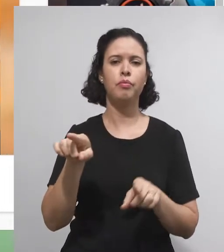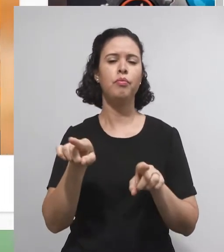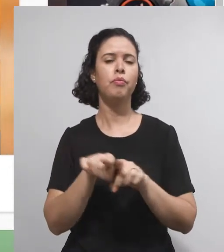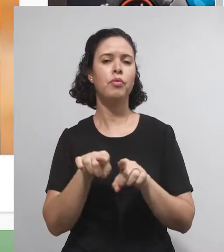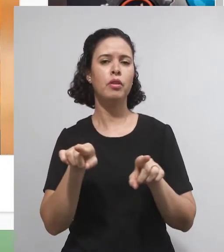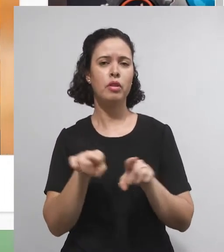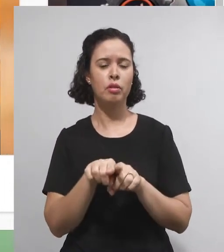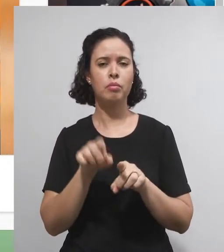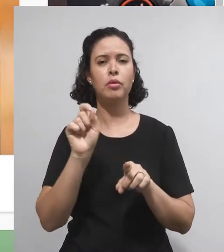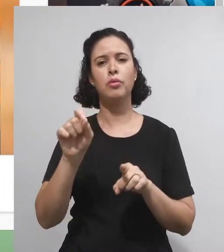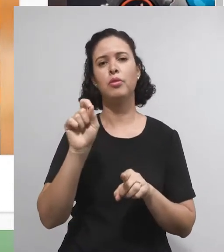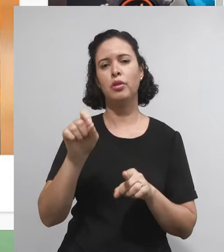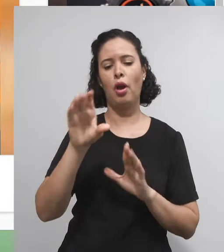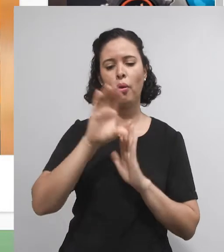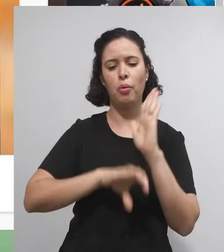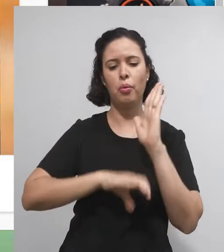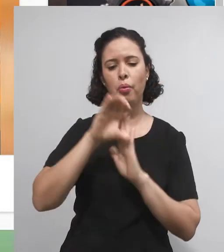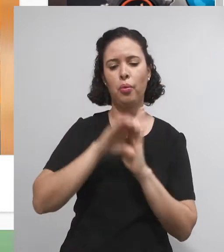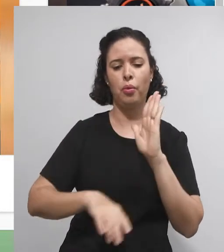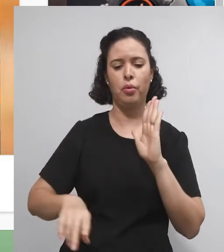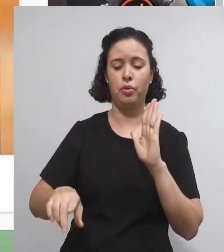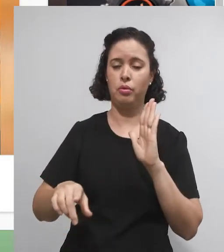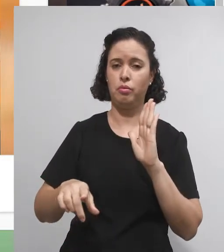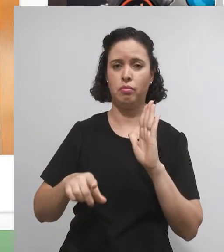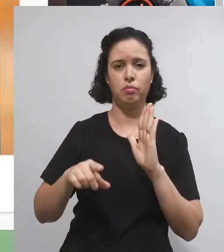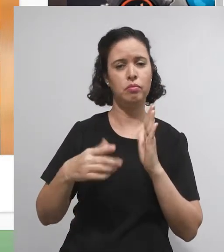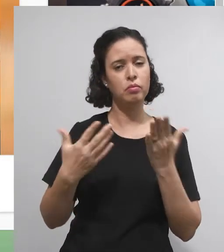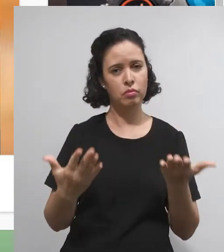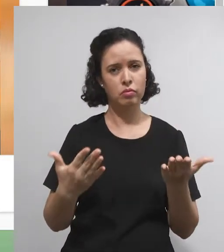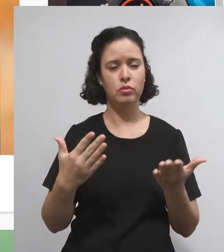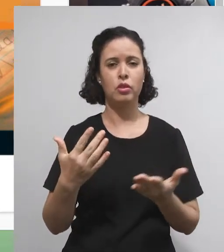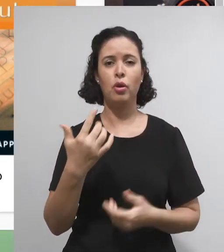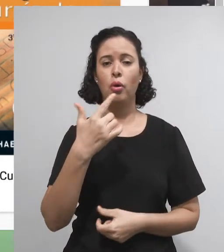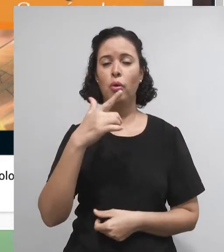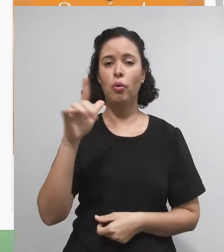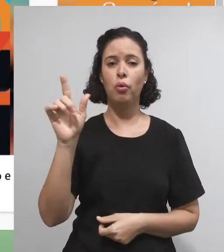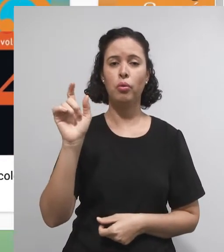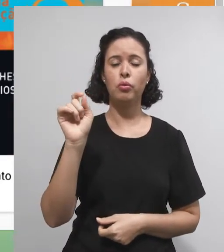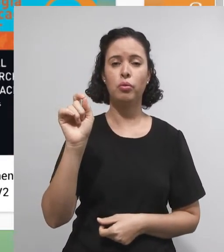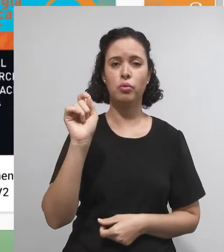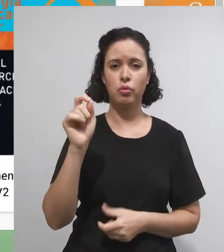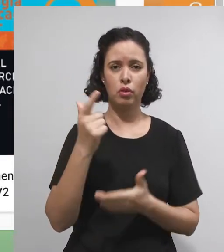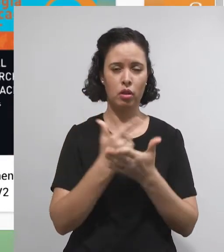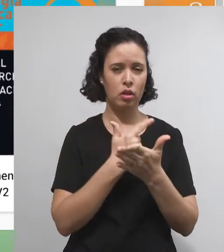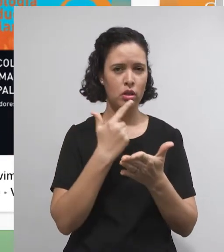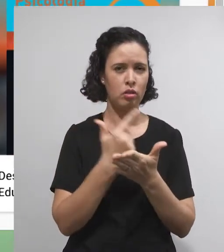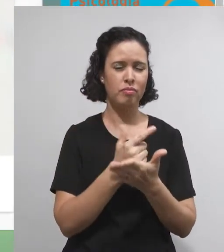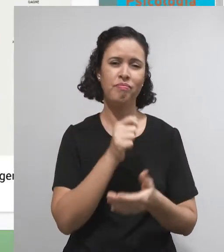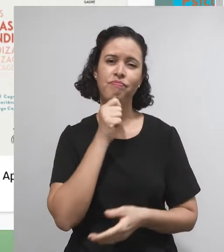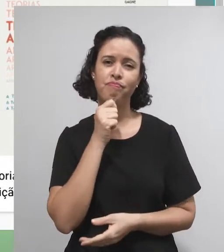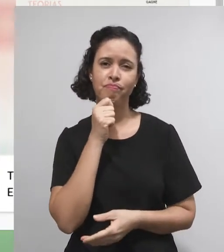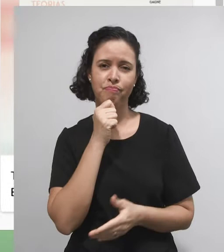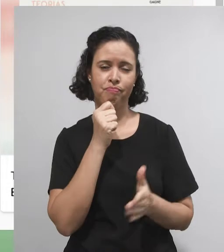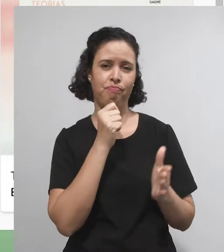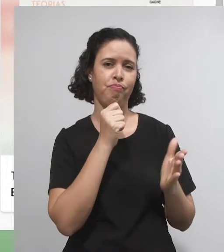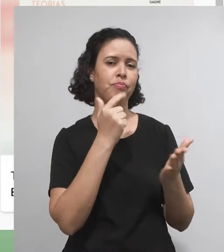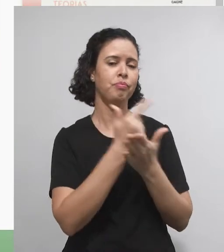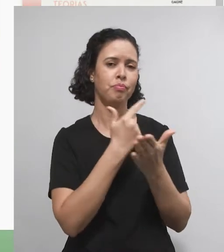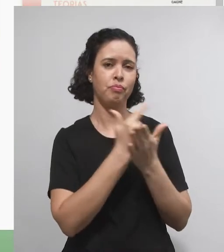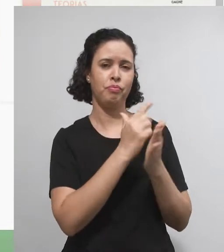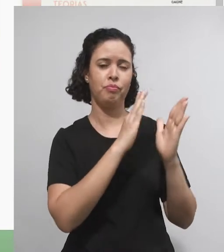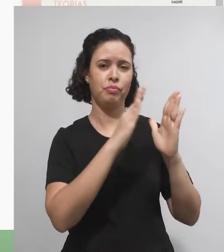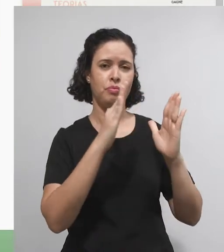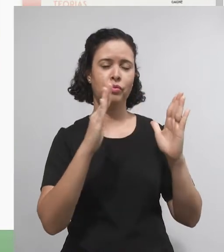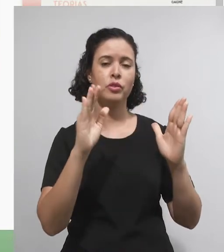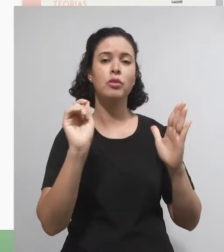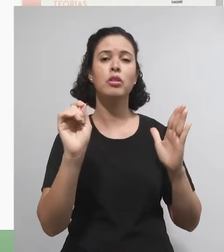Currículo, do Michael Apple, que é uma das grandes obras dele. Não está disponível na biblioteca virtual,